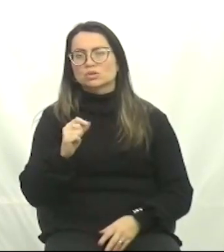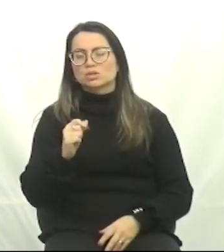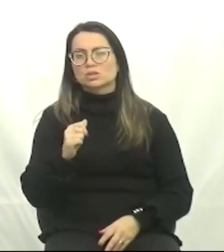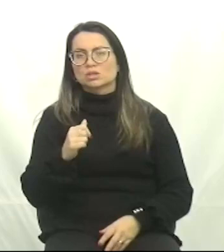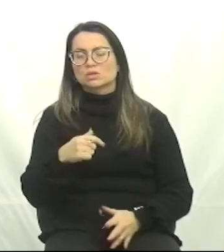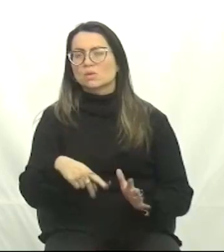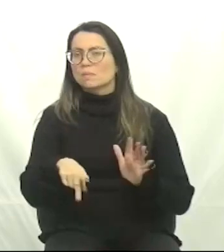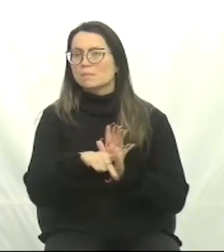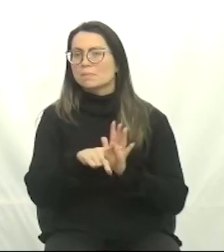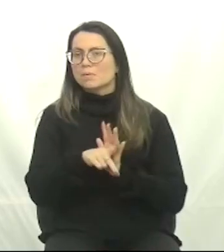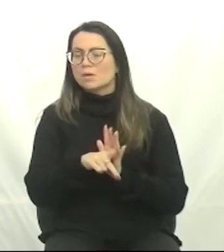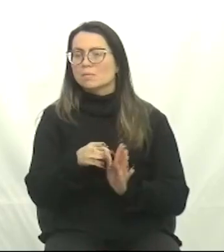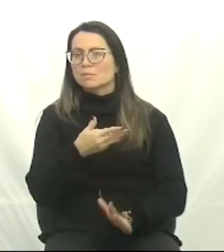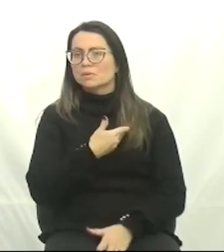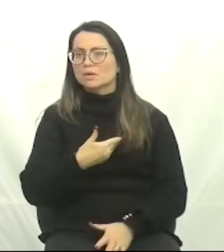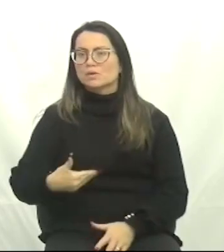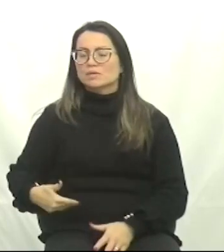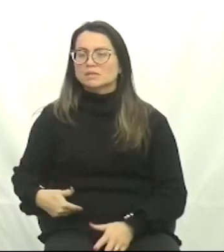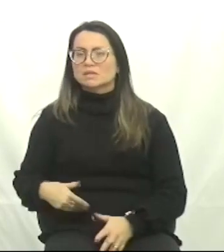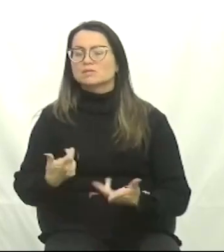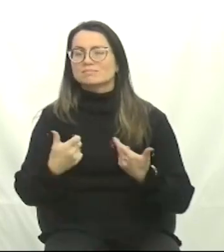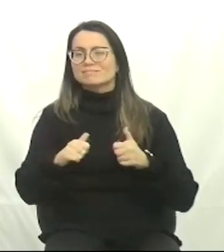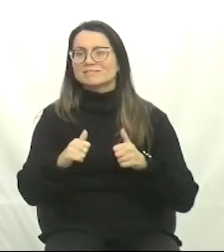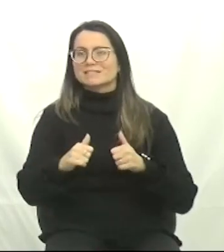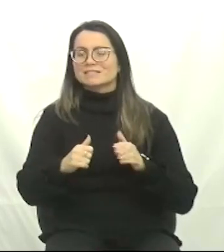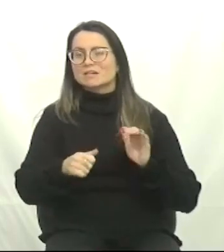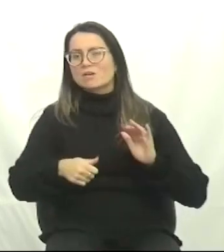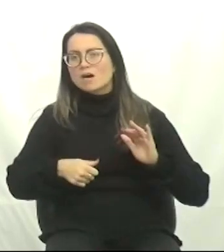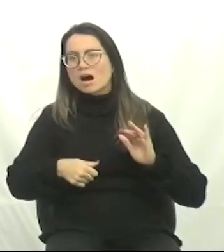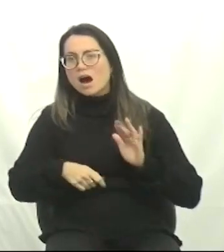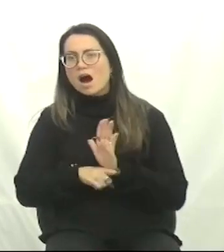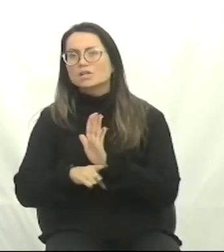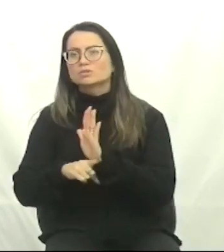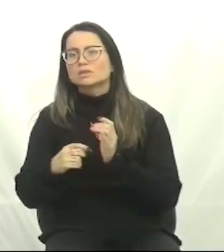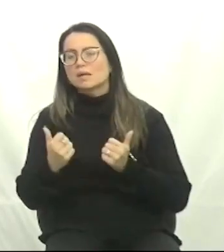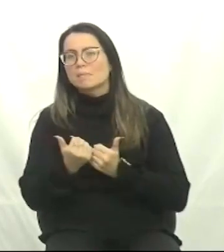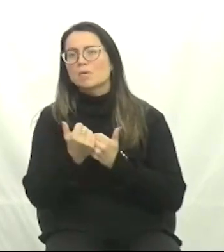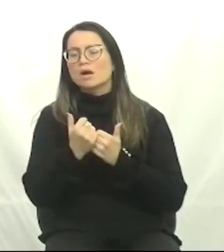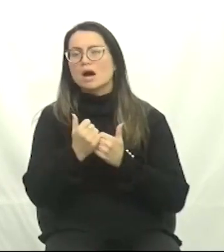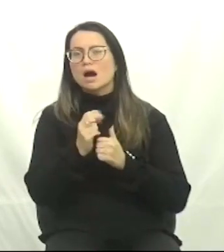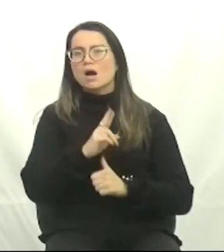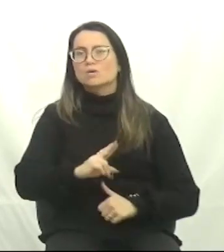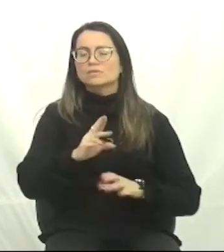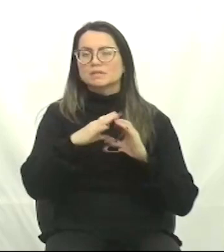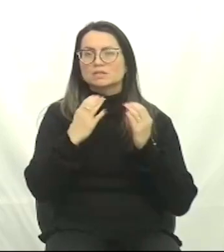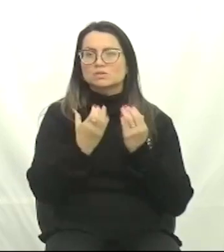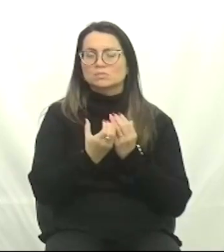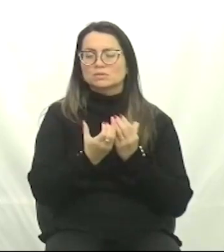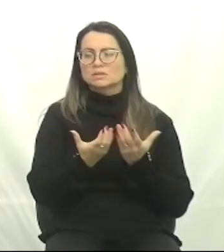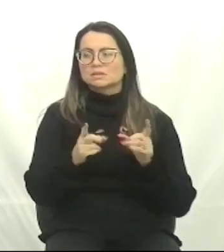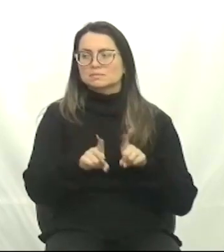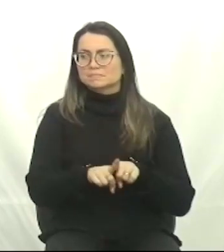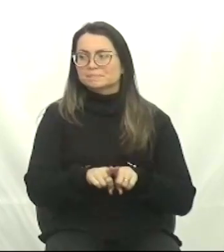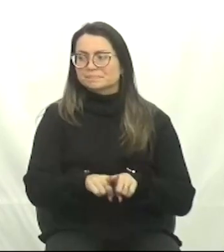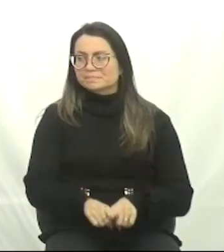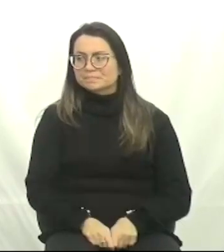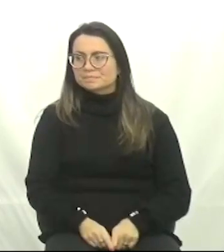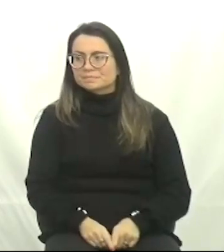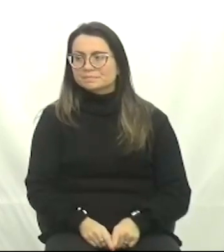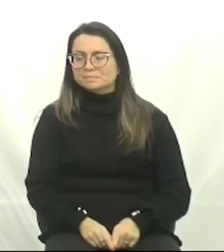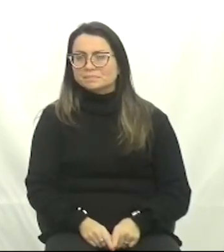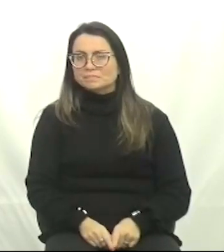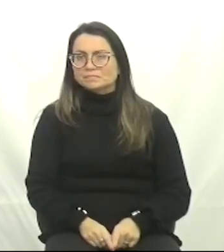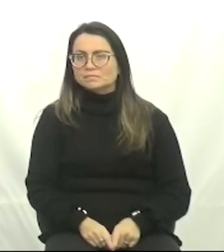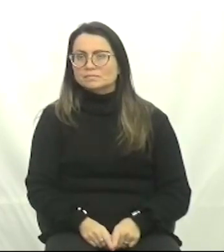às universidades comunitárias, conforme deliberação anterior dessa Câmara de Vereadores, que foi endereçado